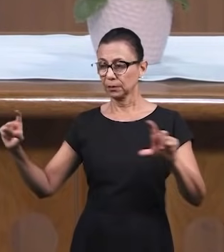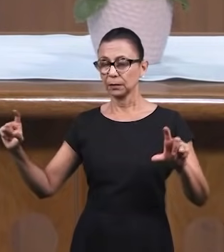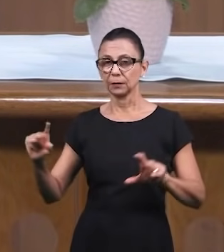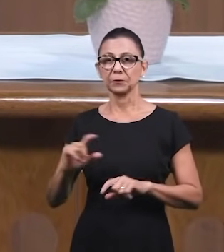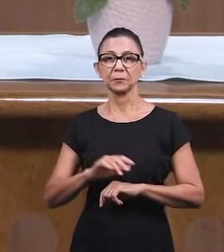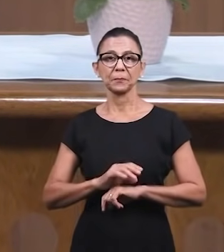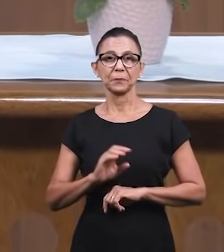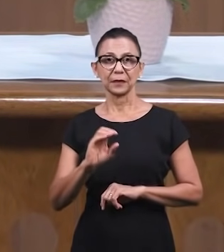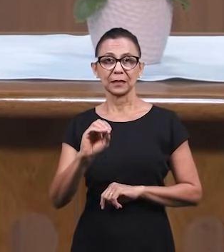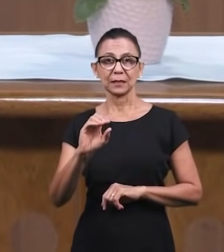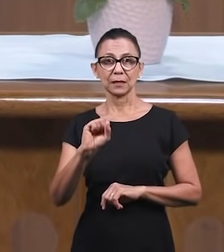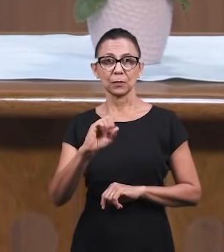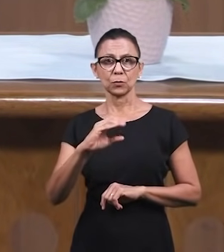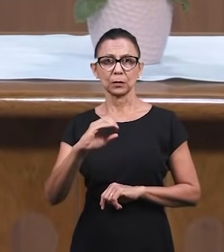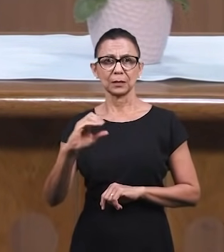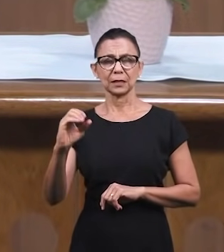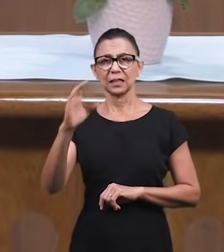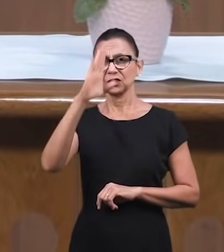tela,